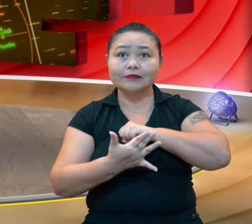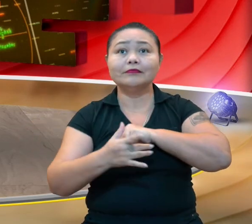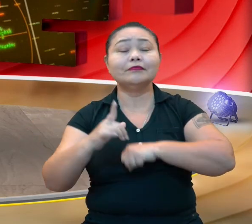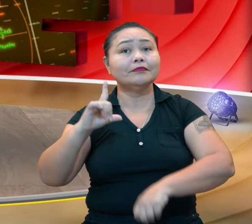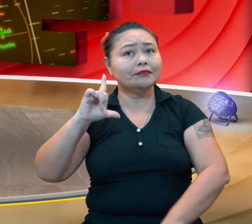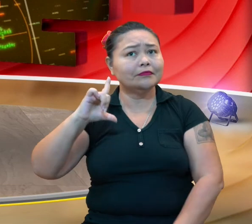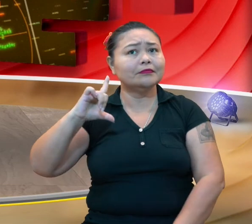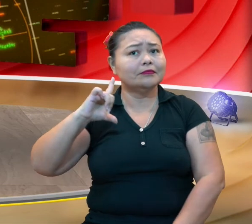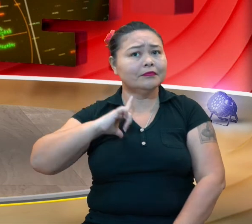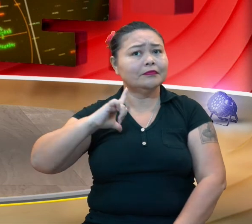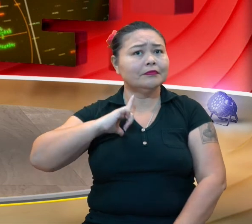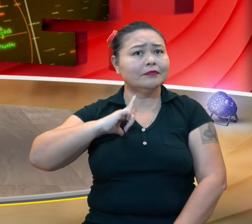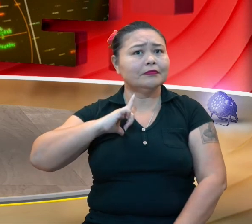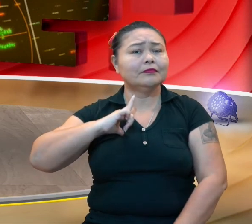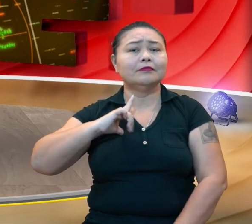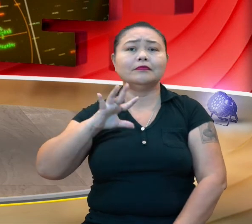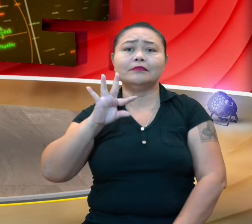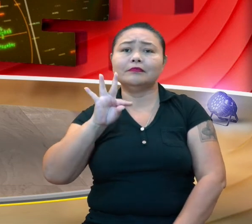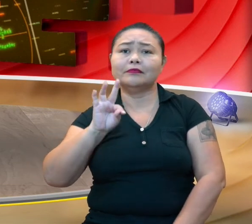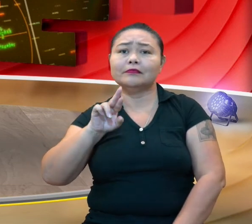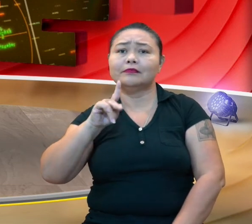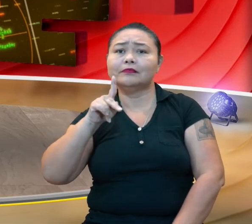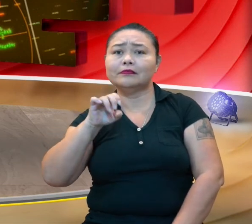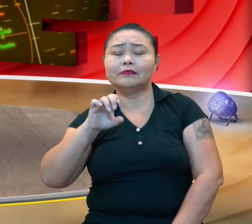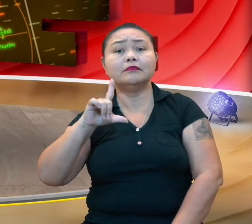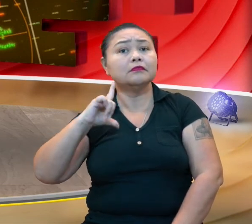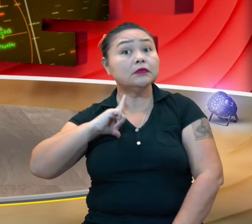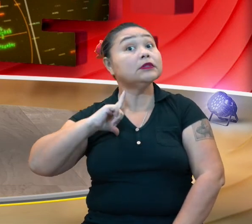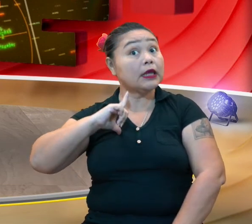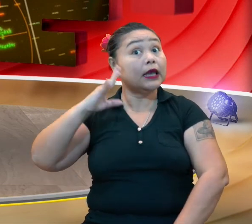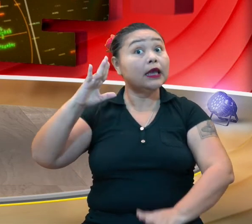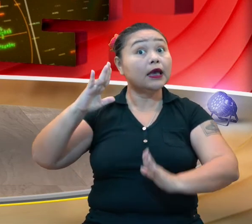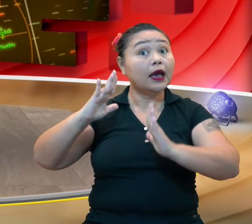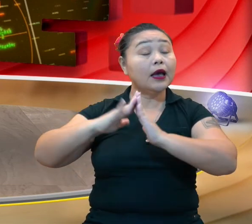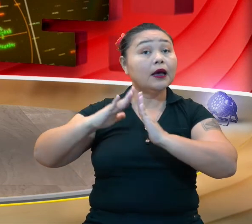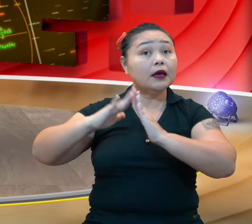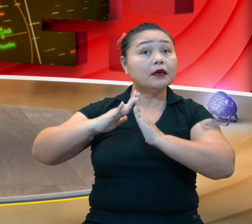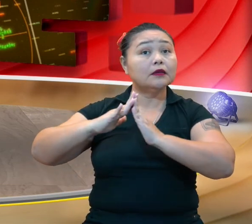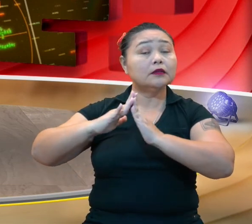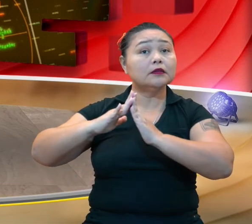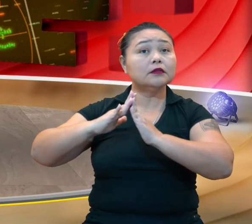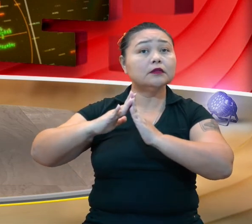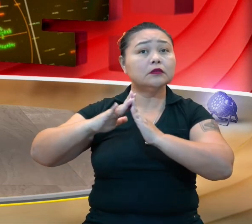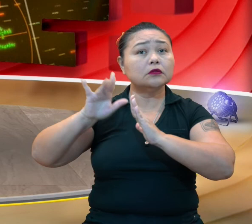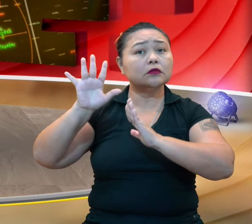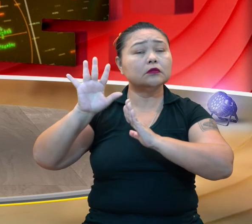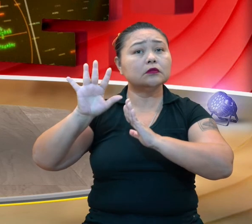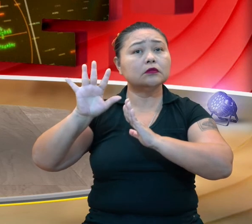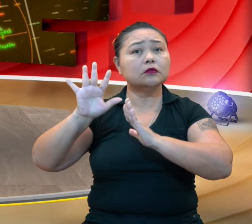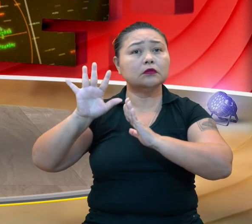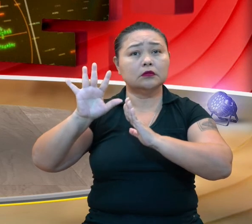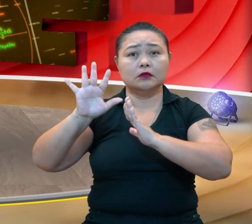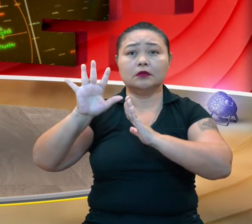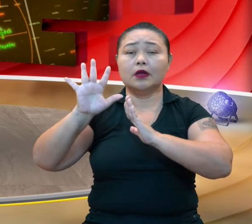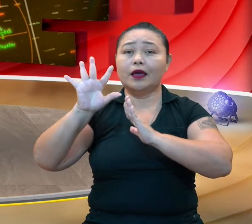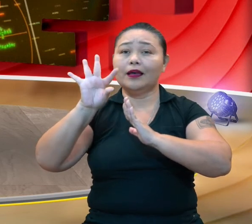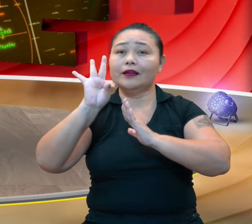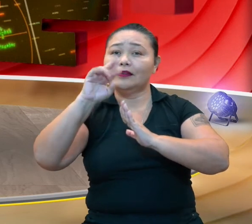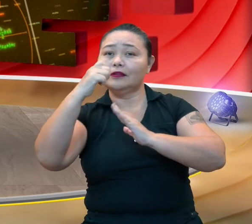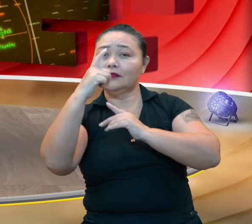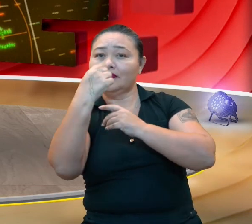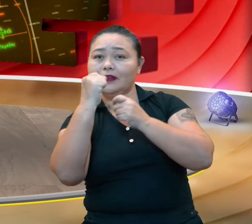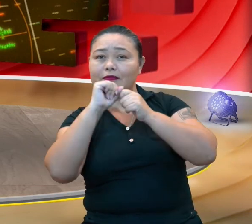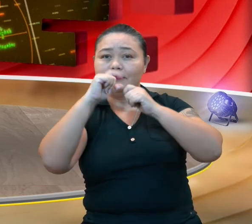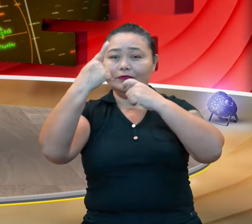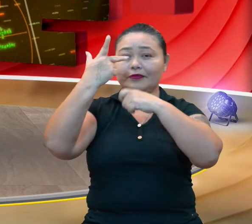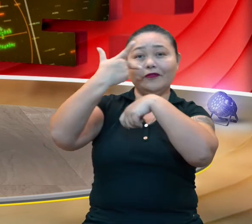modernas, tipo... O tripé, quase todo mundo tem um em casa, né? Até aqueles, os tiktokeiros lá, os tiktokeiros que